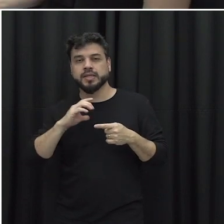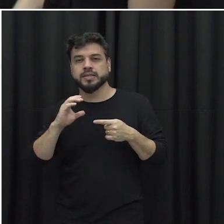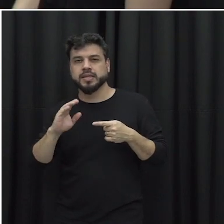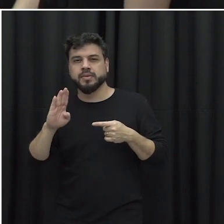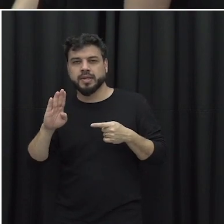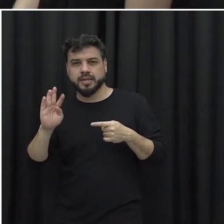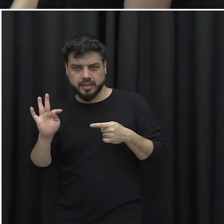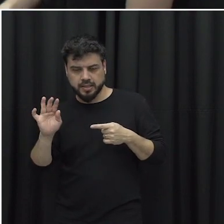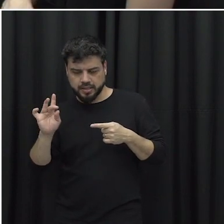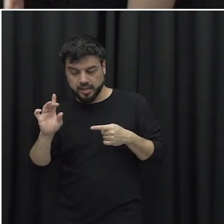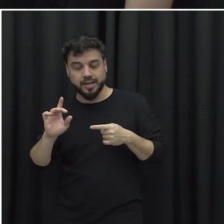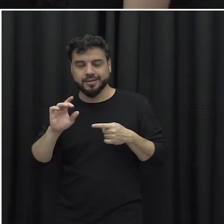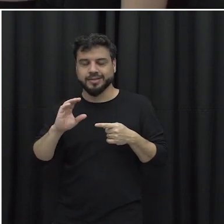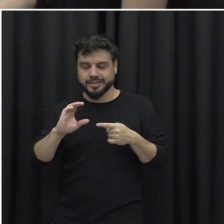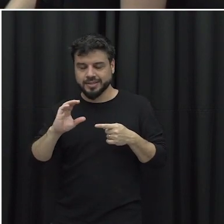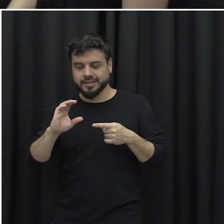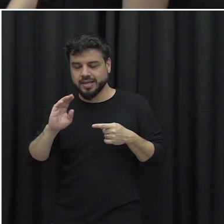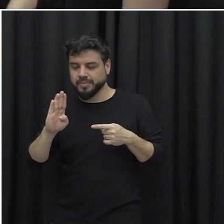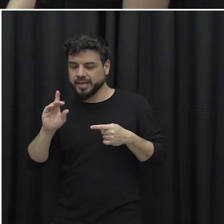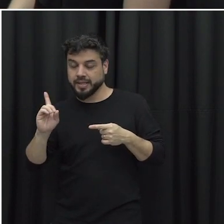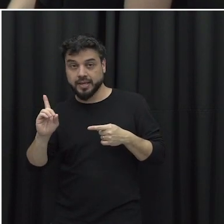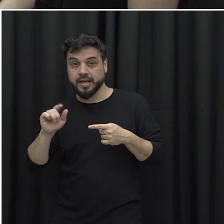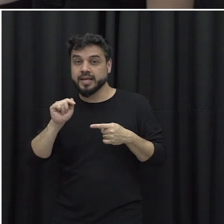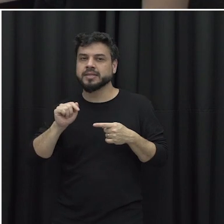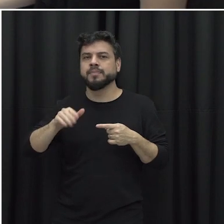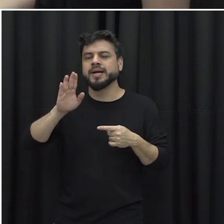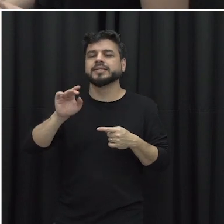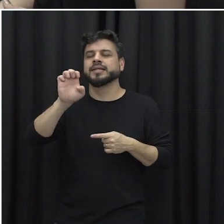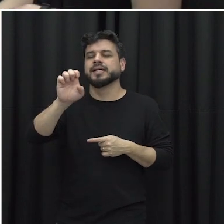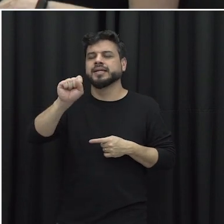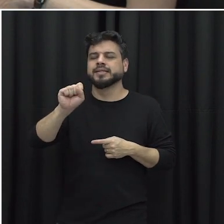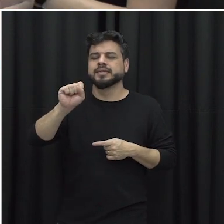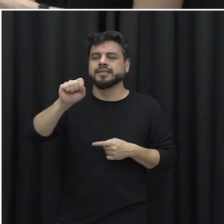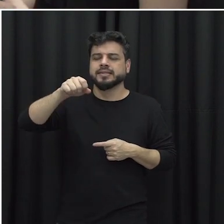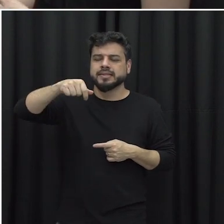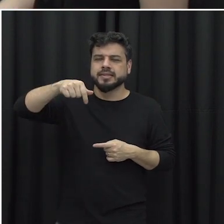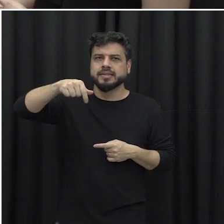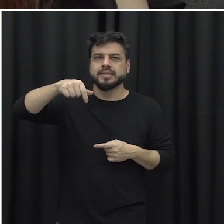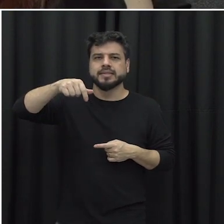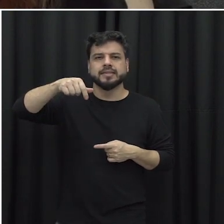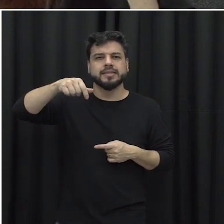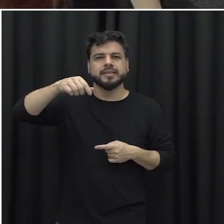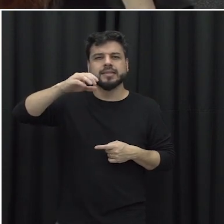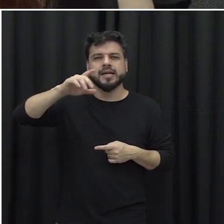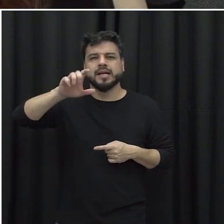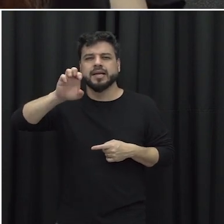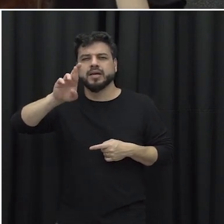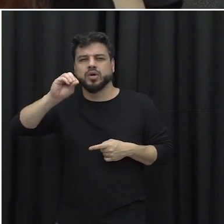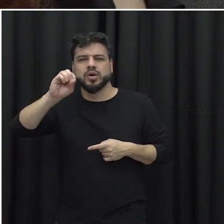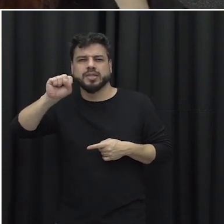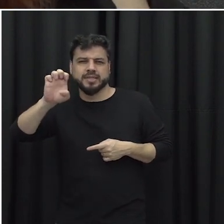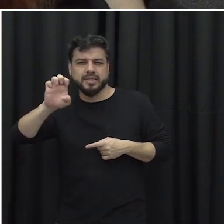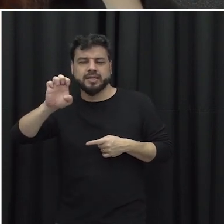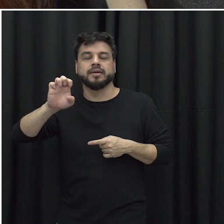basicamente, é para esclerose múltipla, né, para espasticidade e dor. É um medicamento um pouco mais custoso, por isso a gente tem até uma baixa oferta,